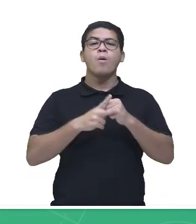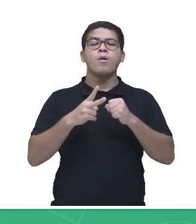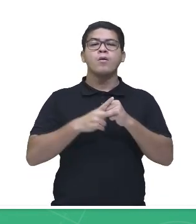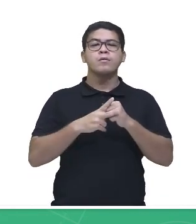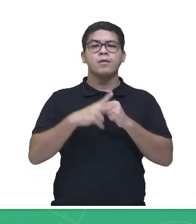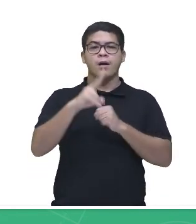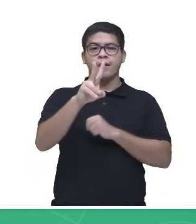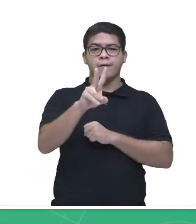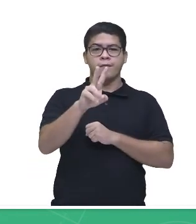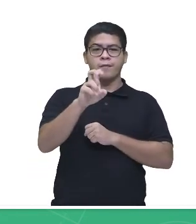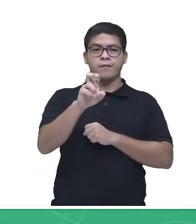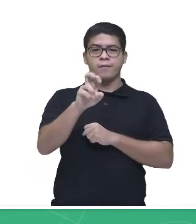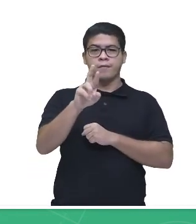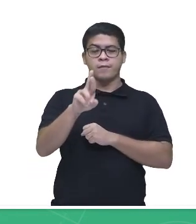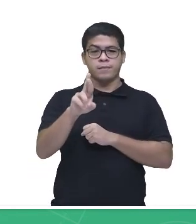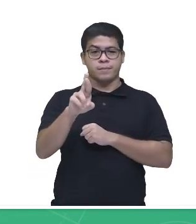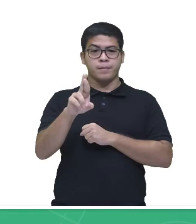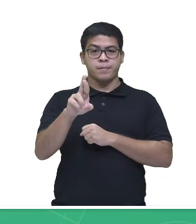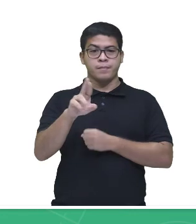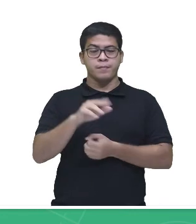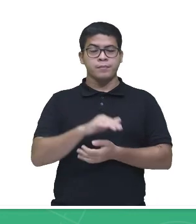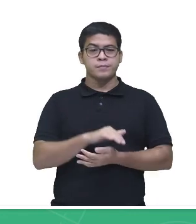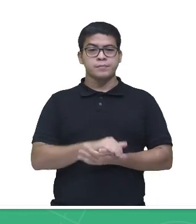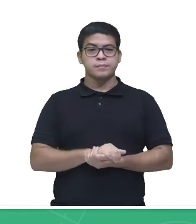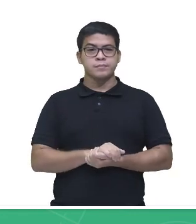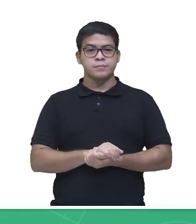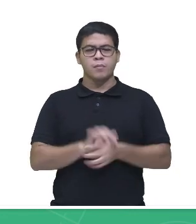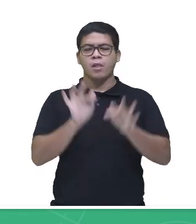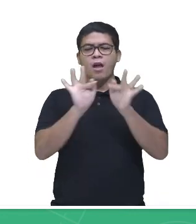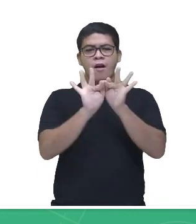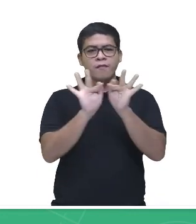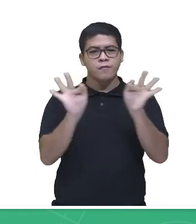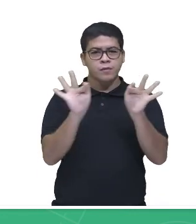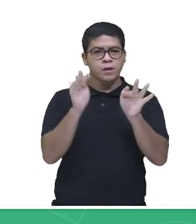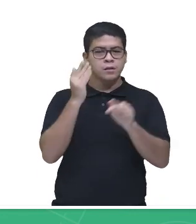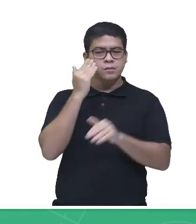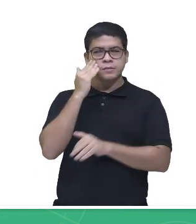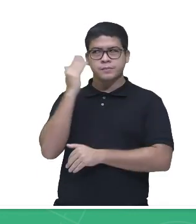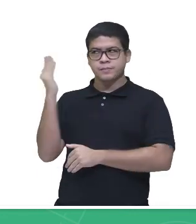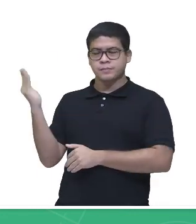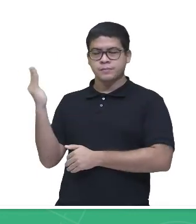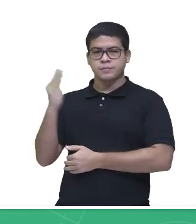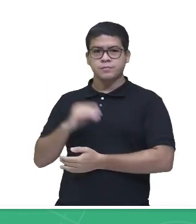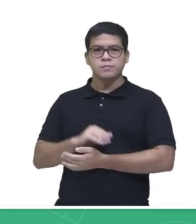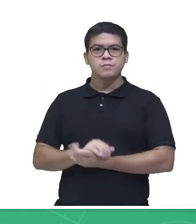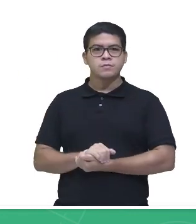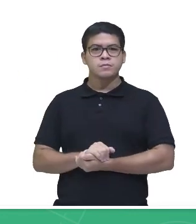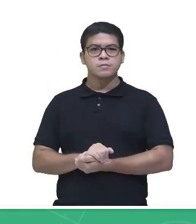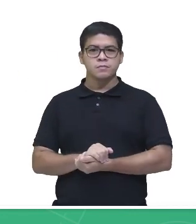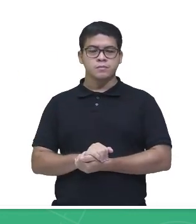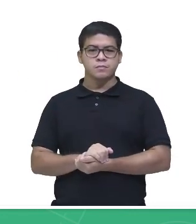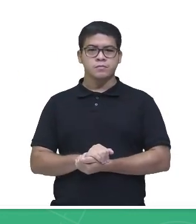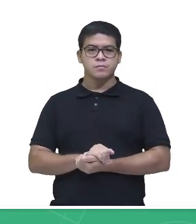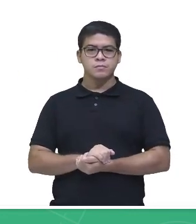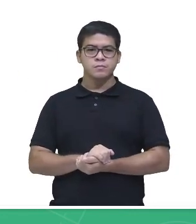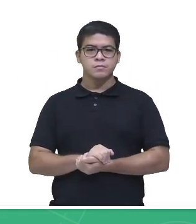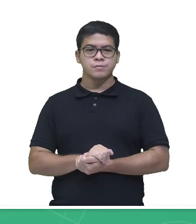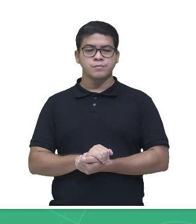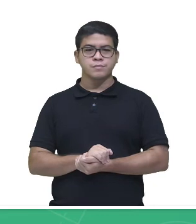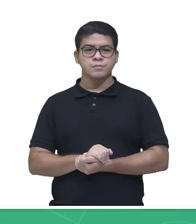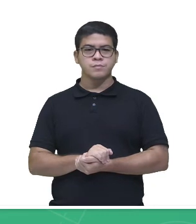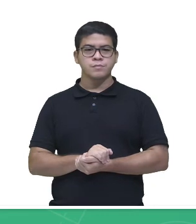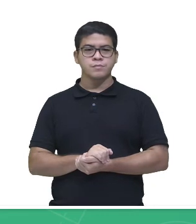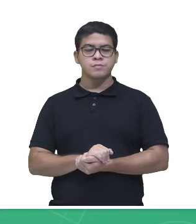verbo ver. Mis padres, aí o verbo ver, esta manhã a Juan em la